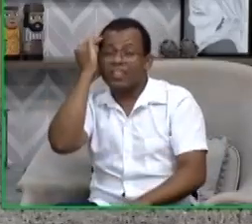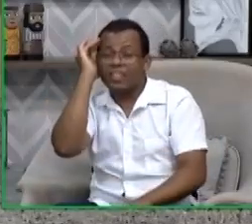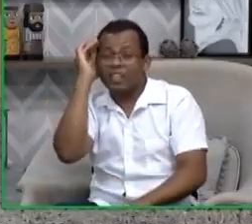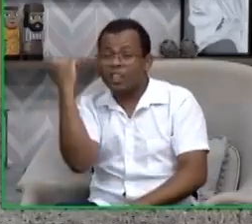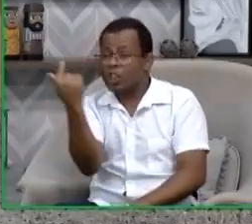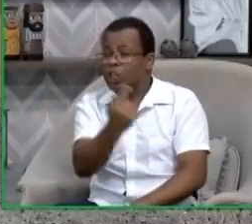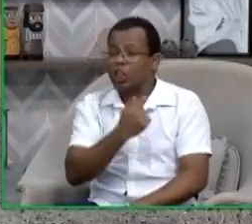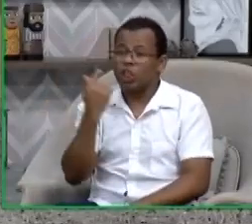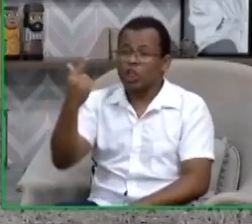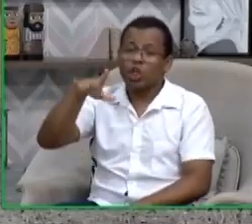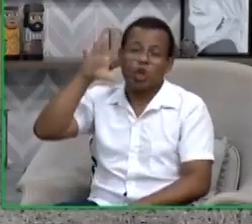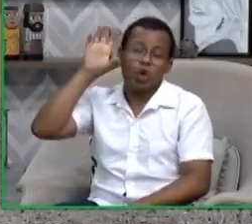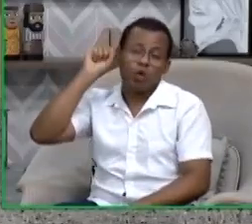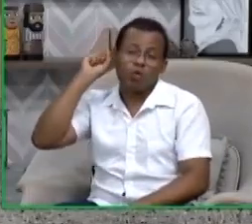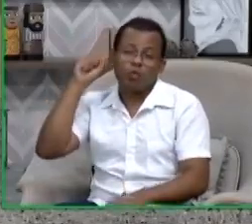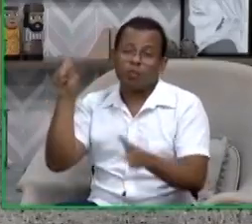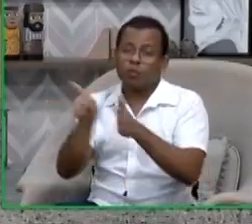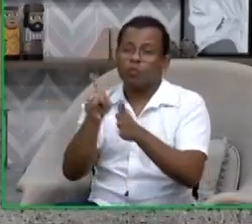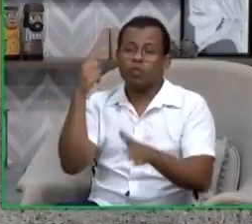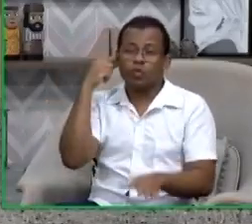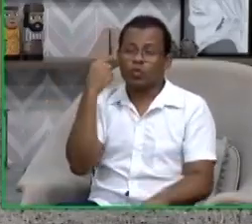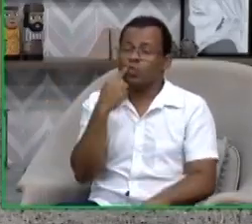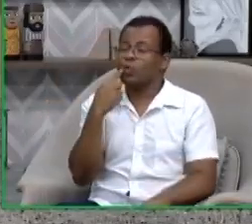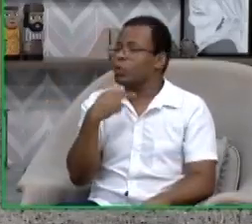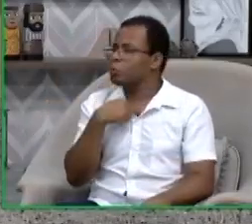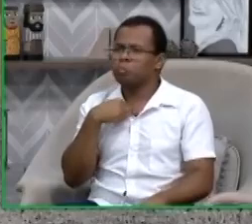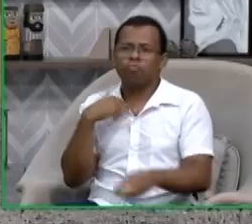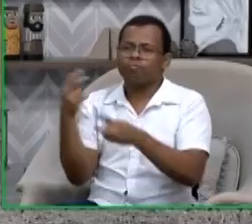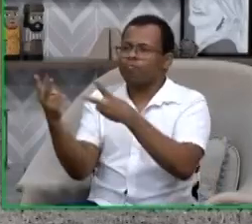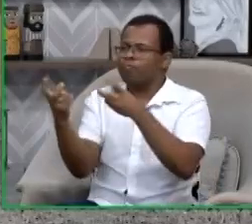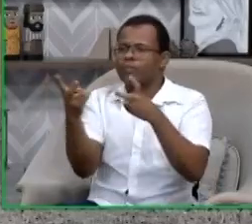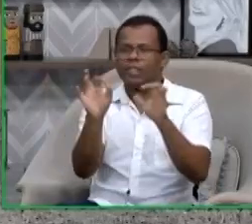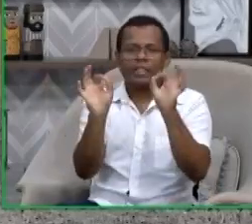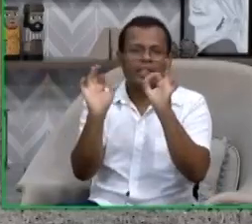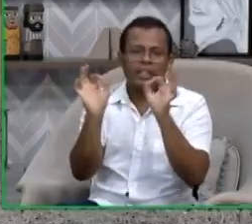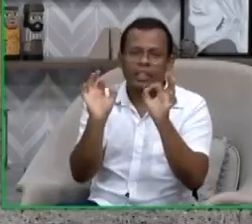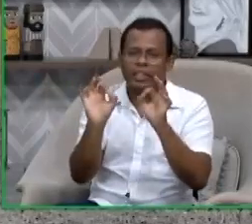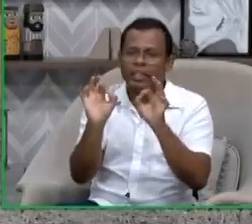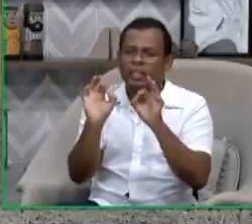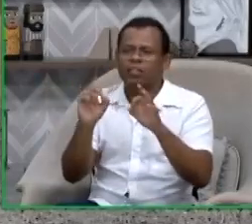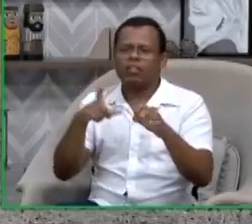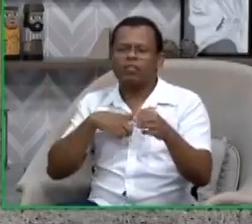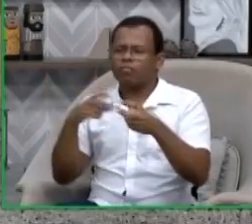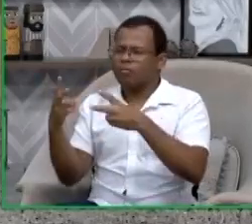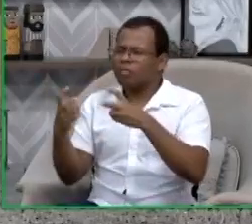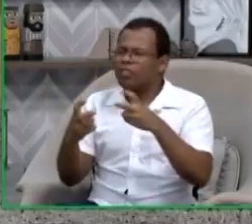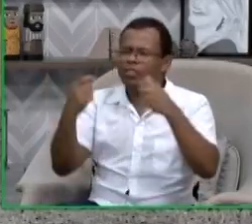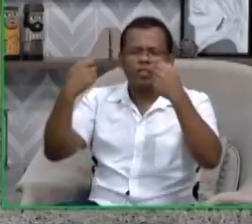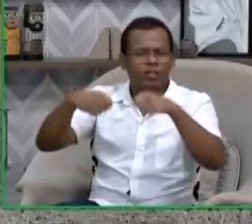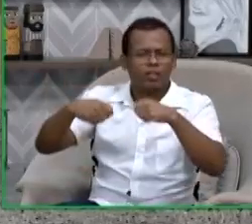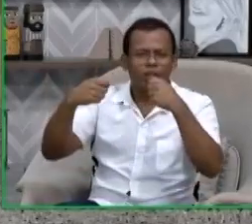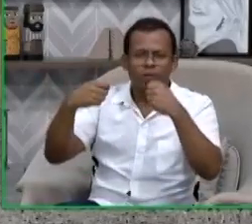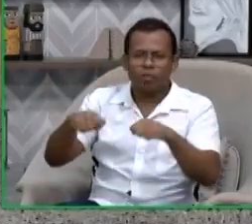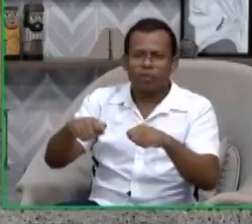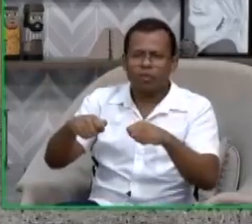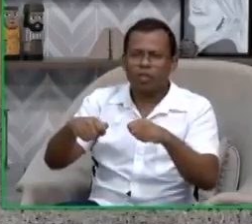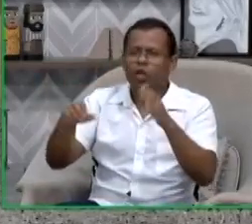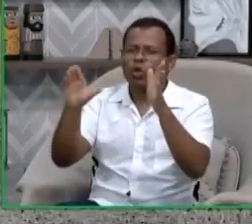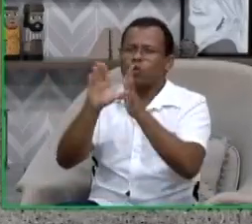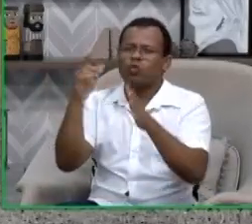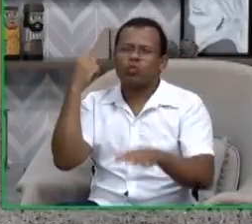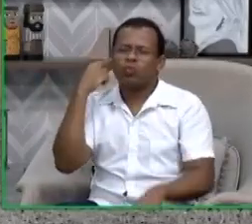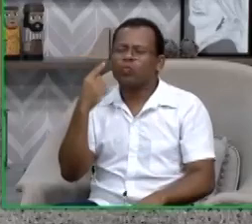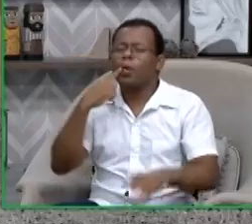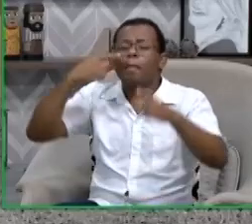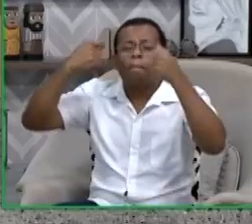nós, ouvintes, somos os surdos, que não estamos prestando atenção nas demandas, nas carências e nas necessidades que a comunidade